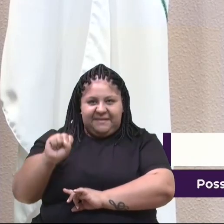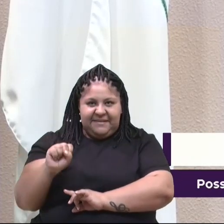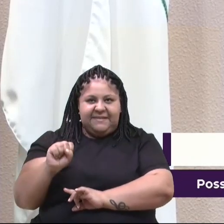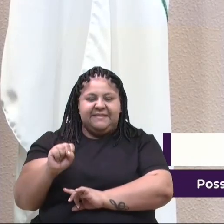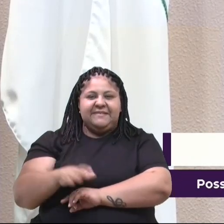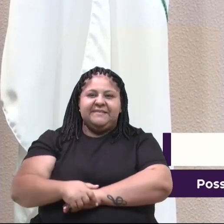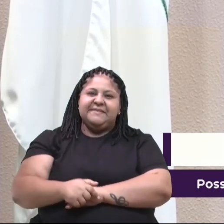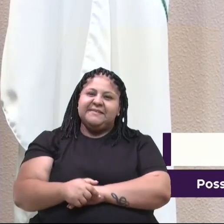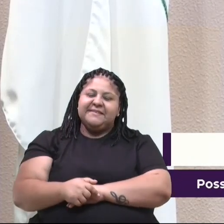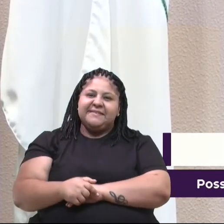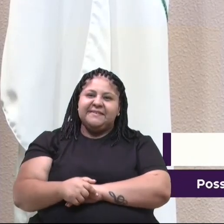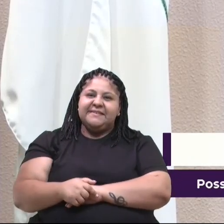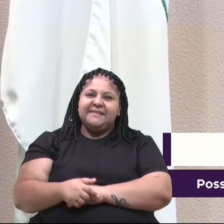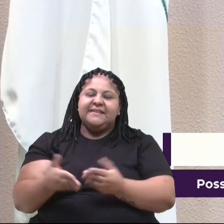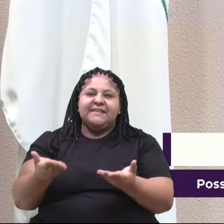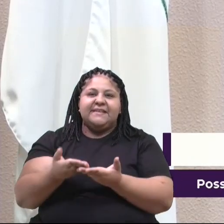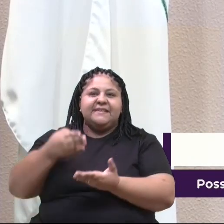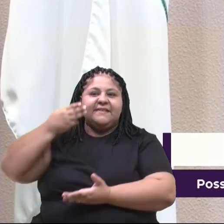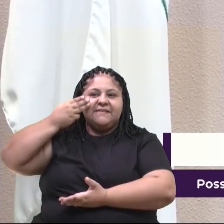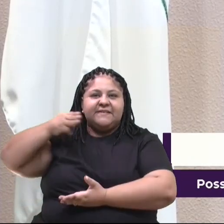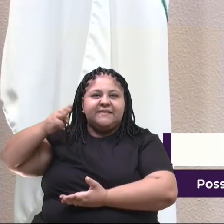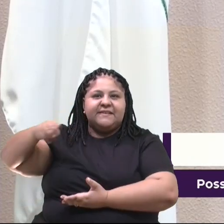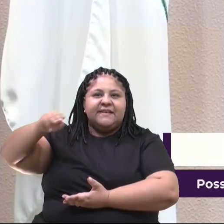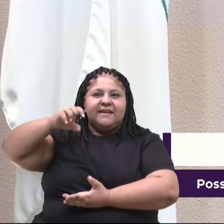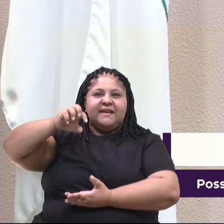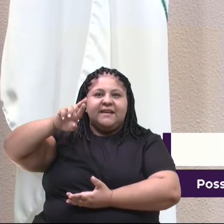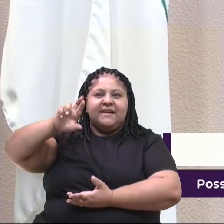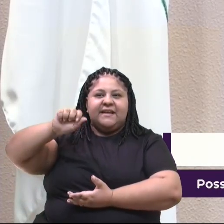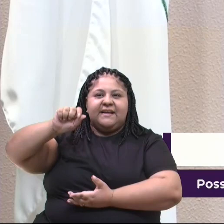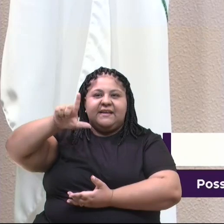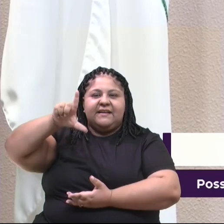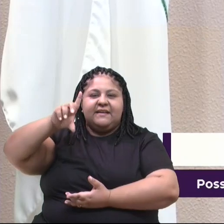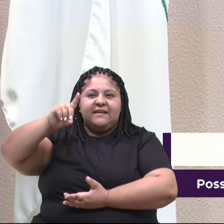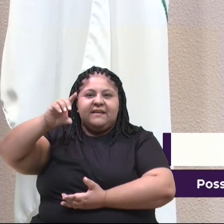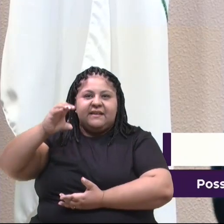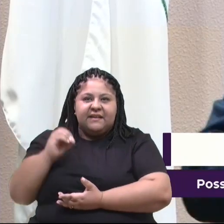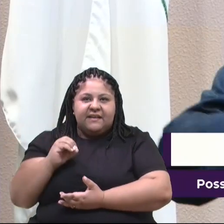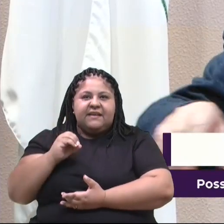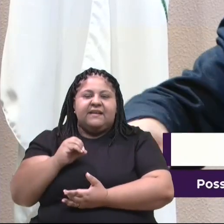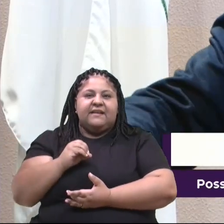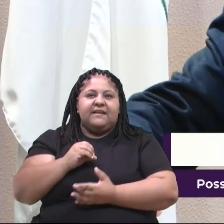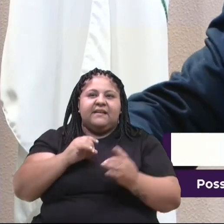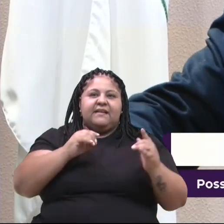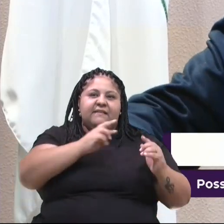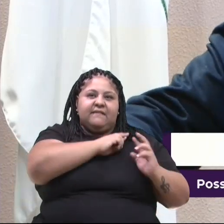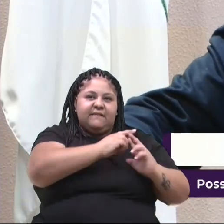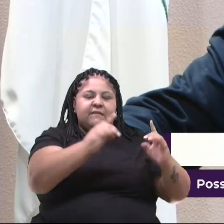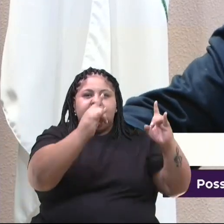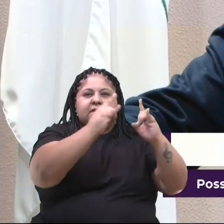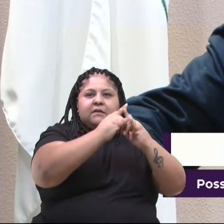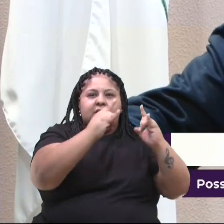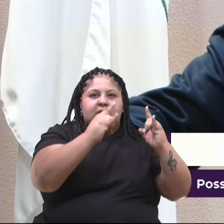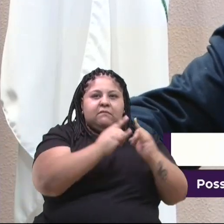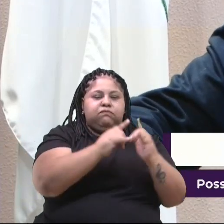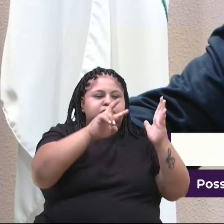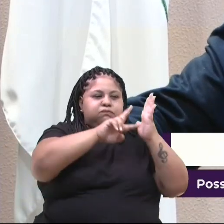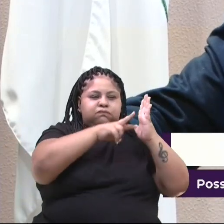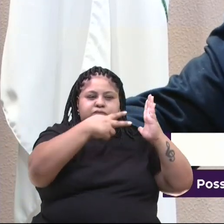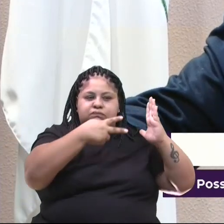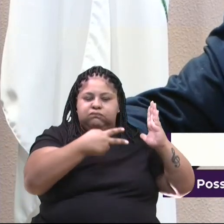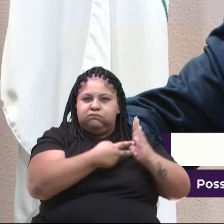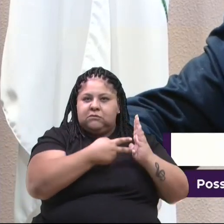Diretor do Virvir Ramos, Geraldo Freitas, representantes de entidades, associações, sindicatos